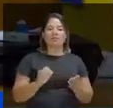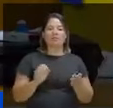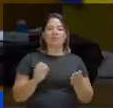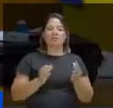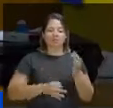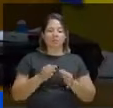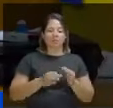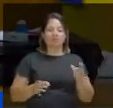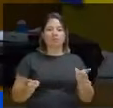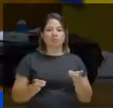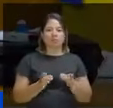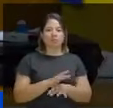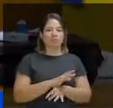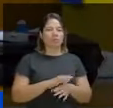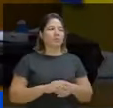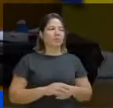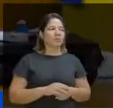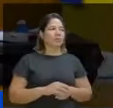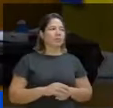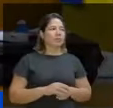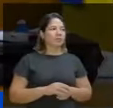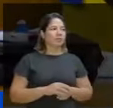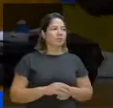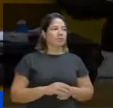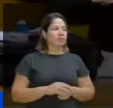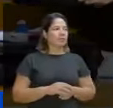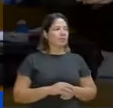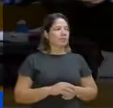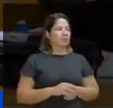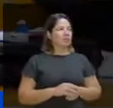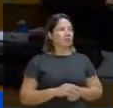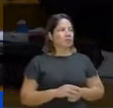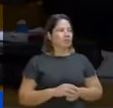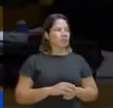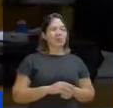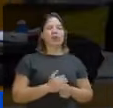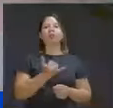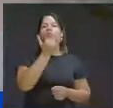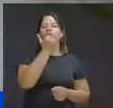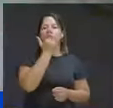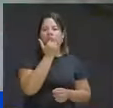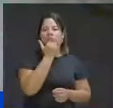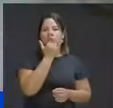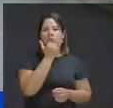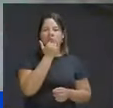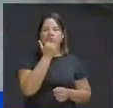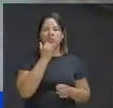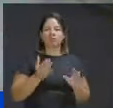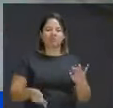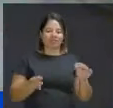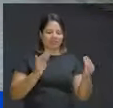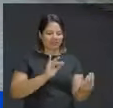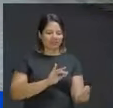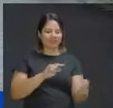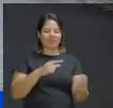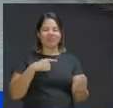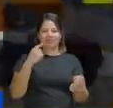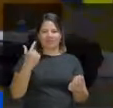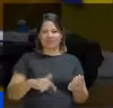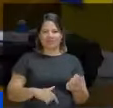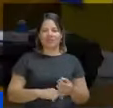encerrada. Tem um presidente. Ainda tem algum? Tem. Ah, tá, perdão. É no outro lado da página aqui.